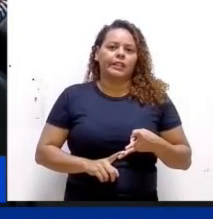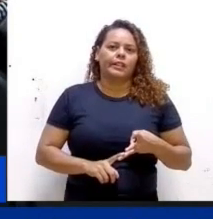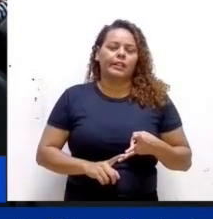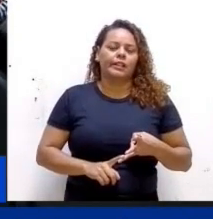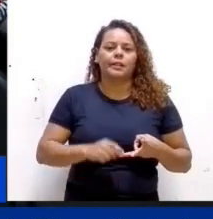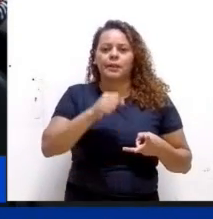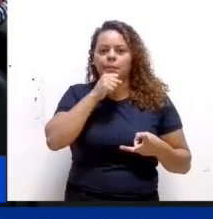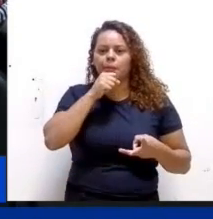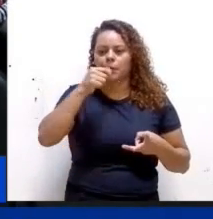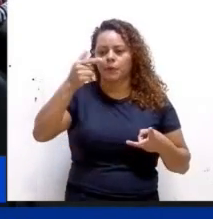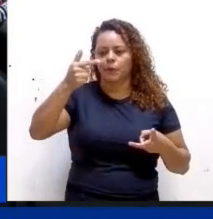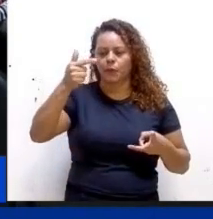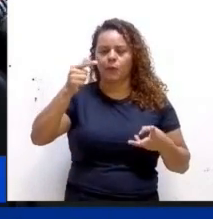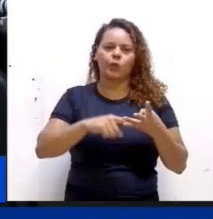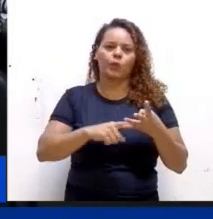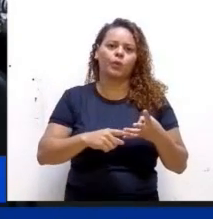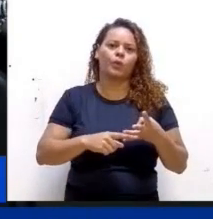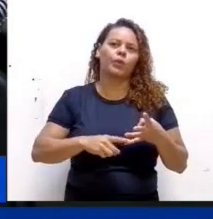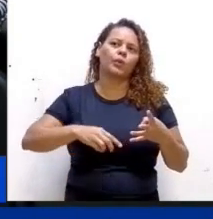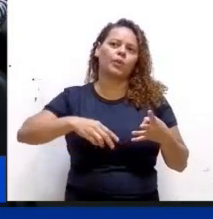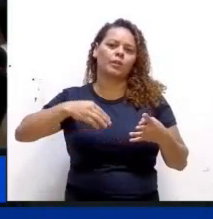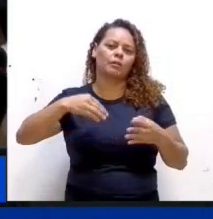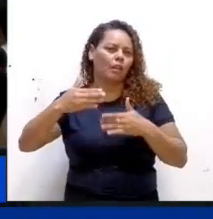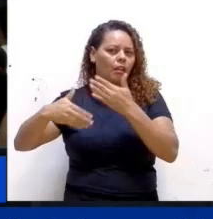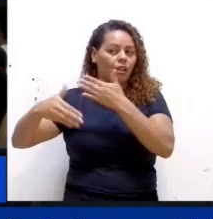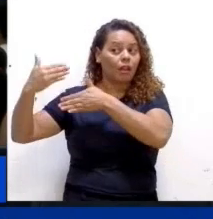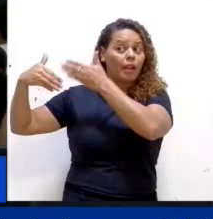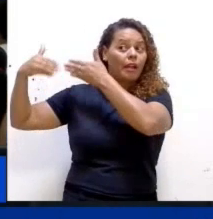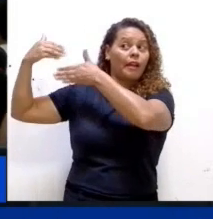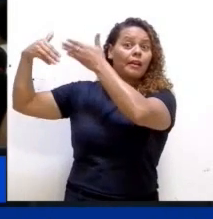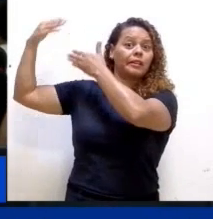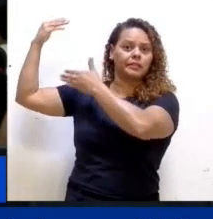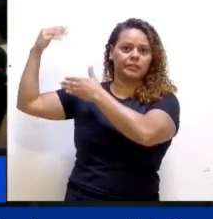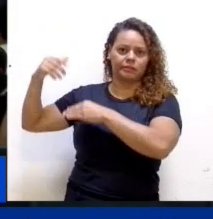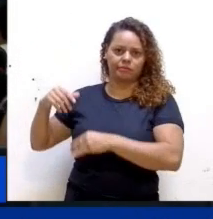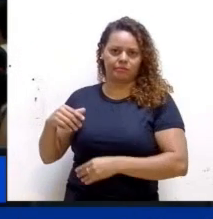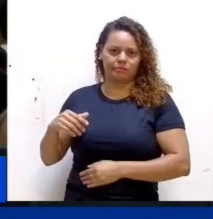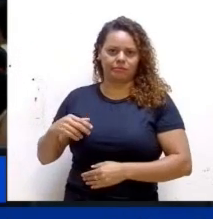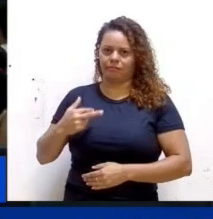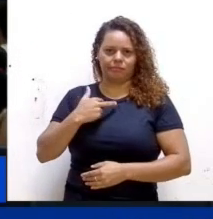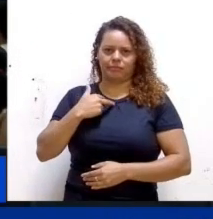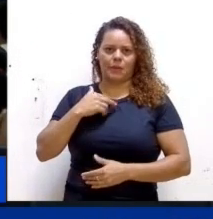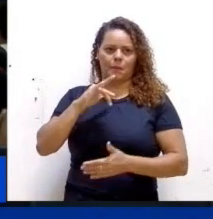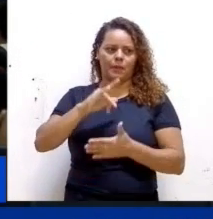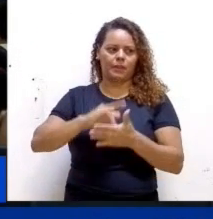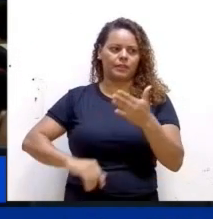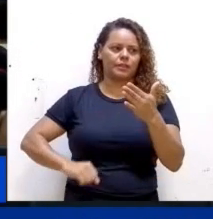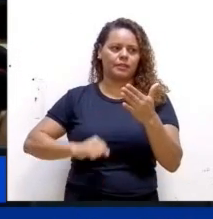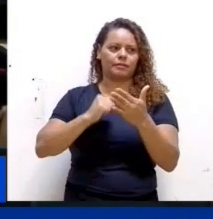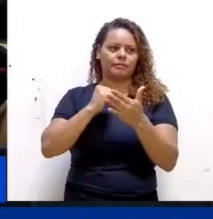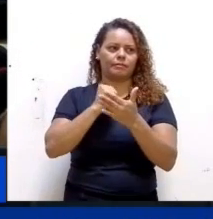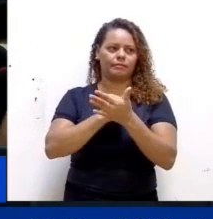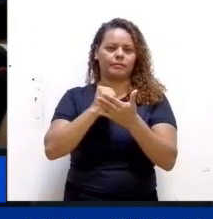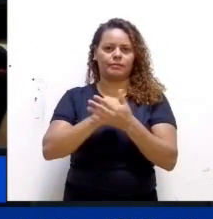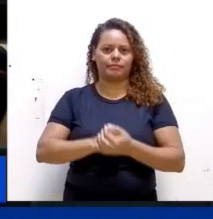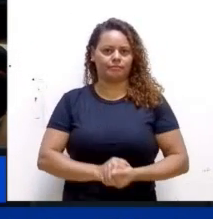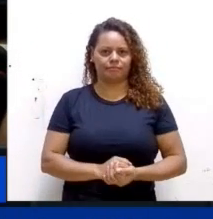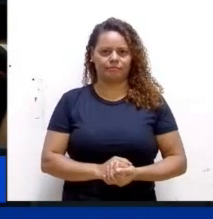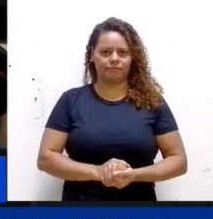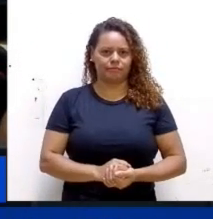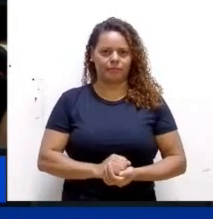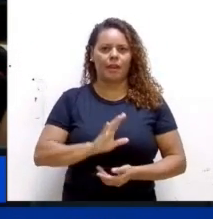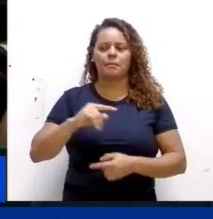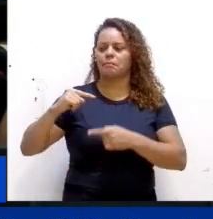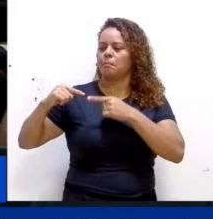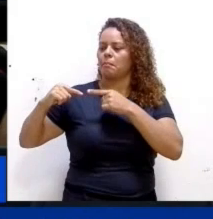Bisavós, tataravós. E vai embora, para cima, arrasta para cima. Vai embora. E